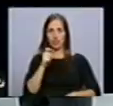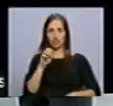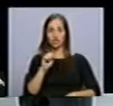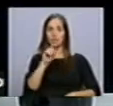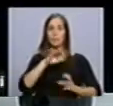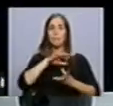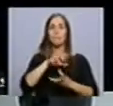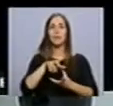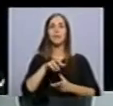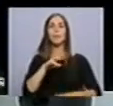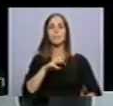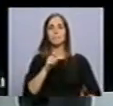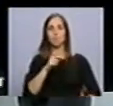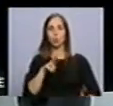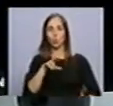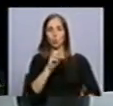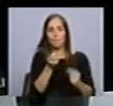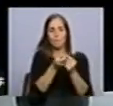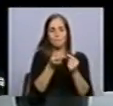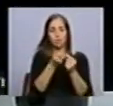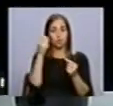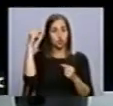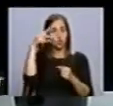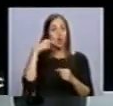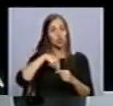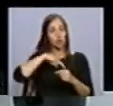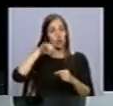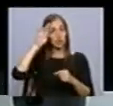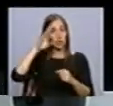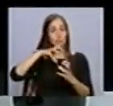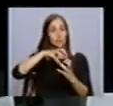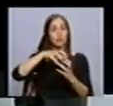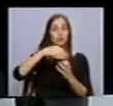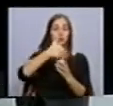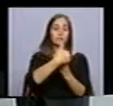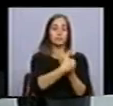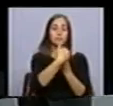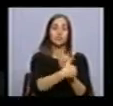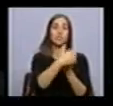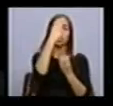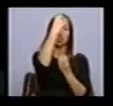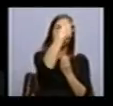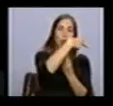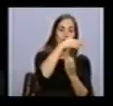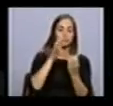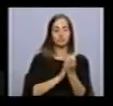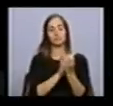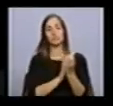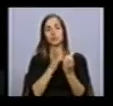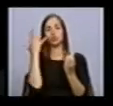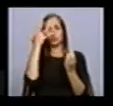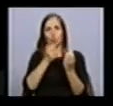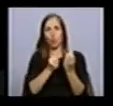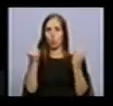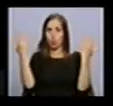Sol. Nós sabemos que tem uma face sempre virada para o Sol e outra para virada não para o Sol, está sempre de noite,